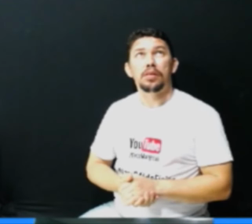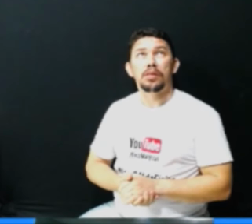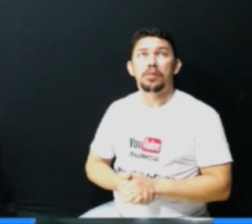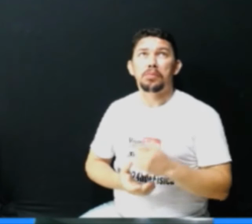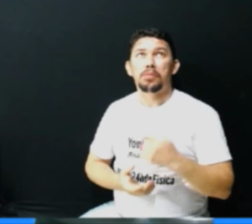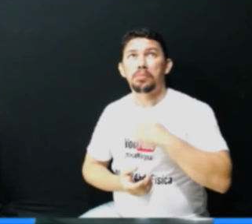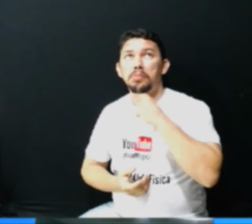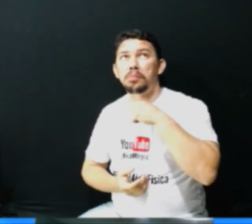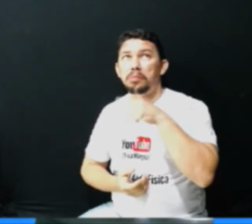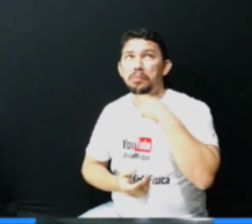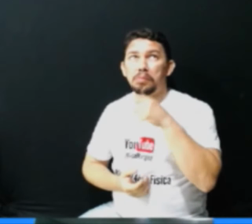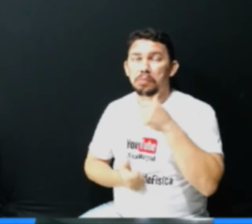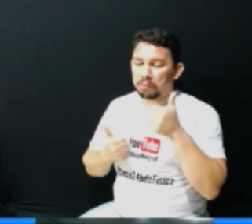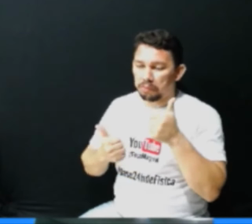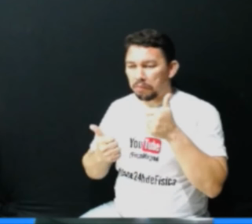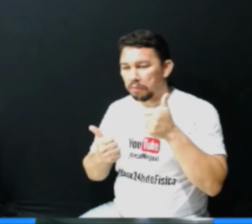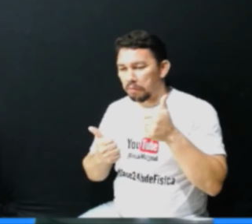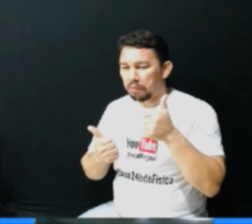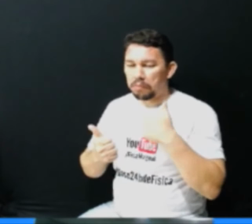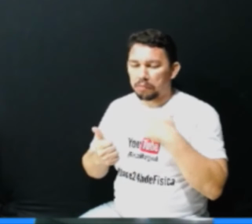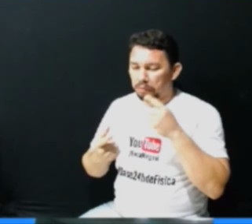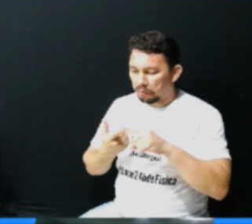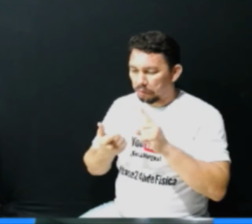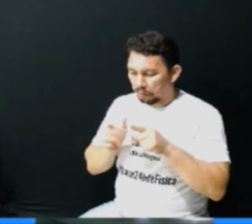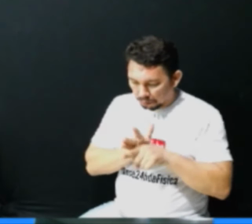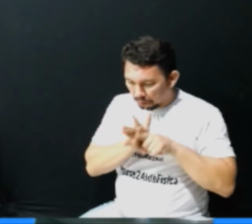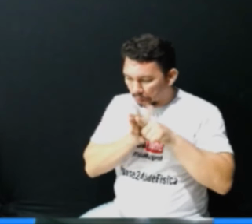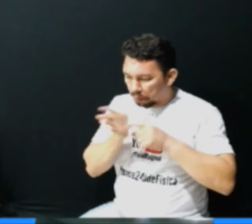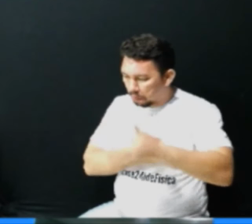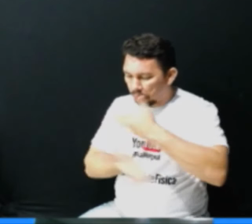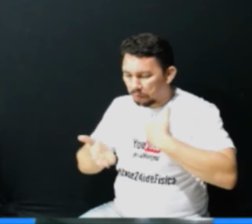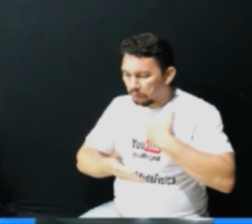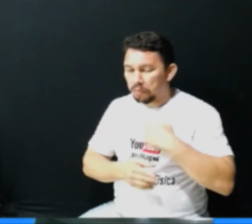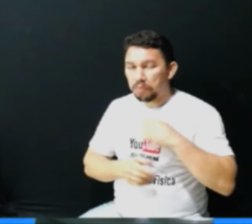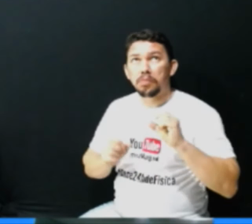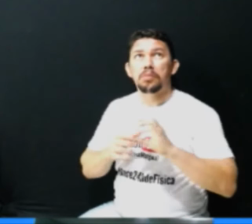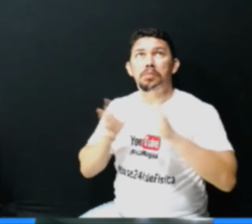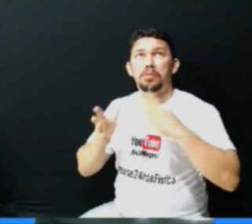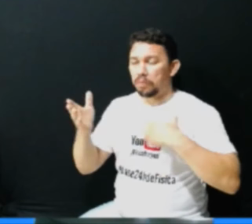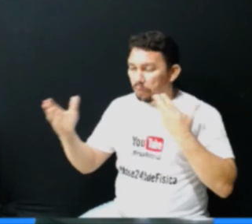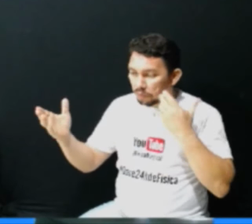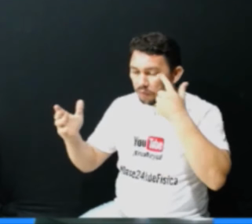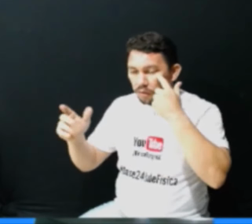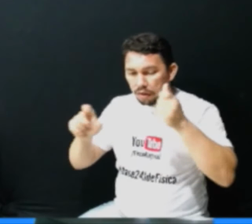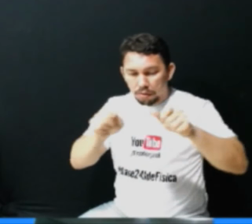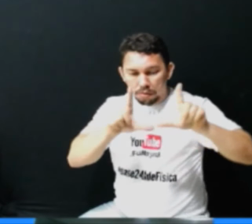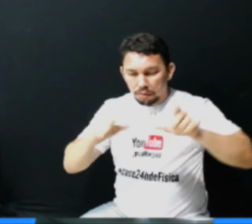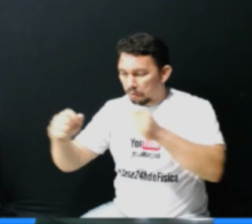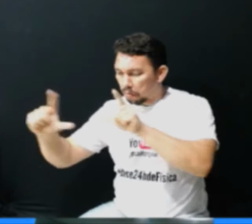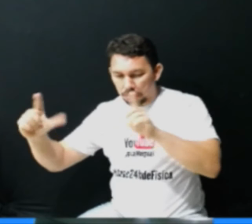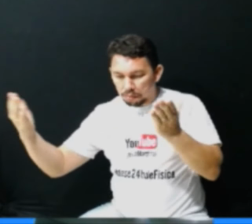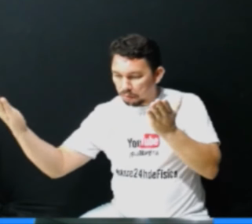Skype, mas já testamos antes aqui funcionou direitinho. Então, vamos compartilhar a tela. E eu espero que vocês, nesse momento,